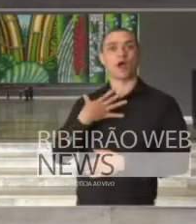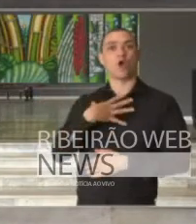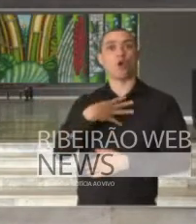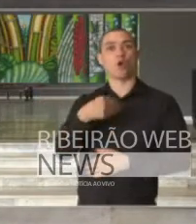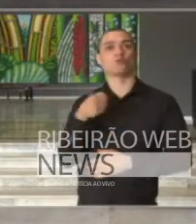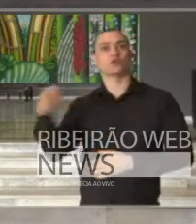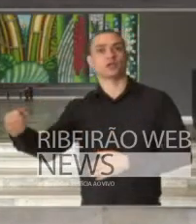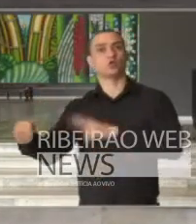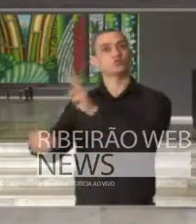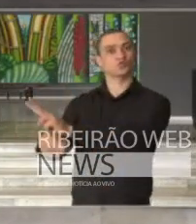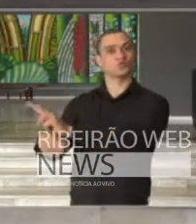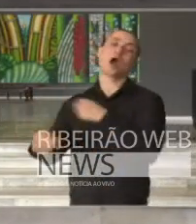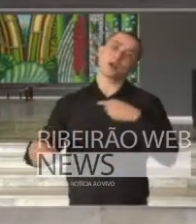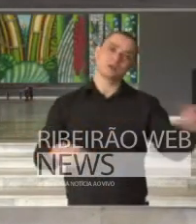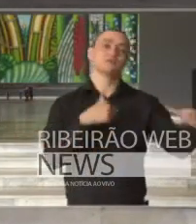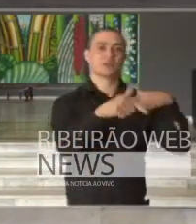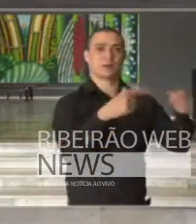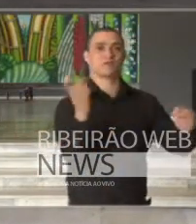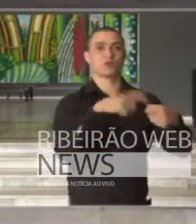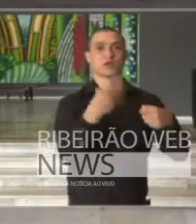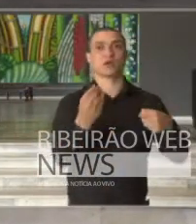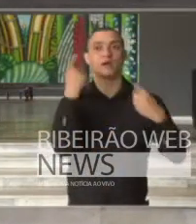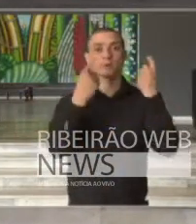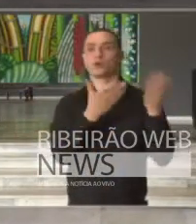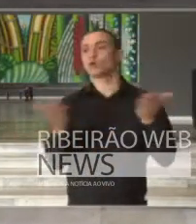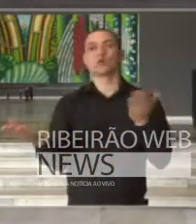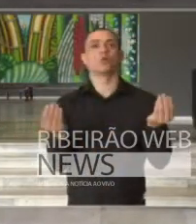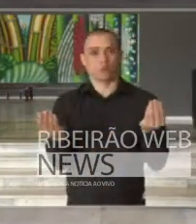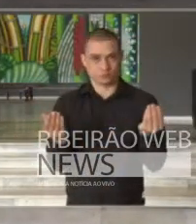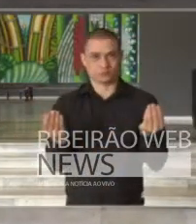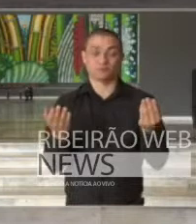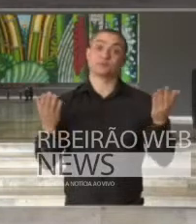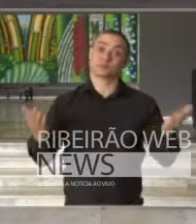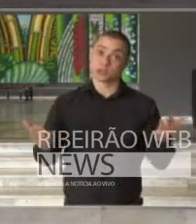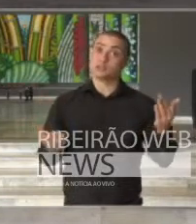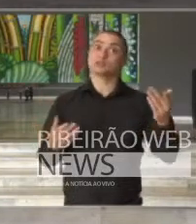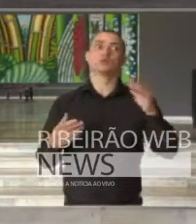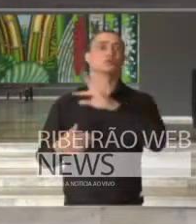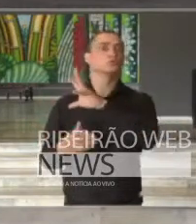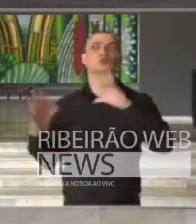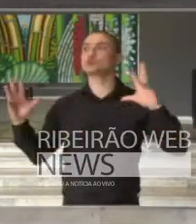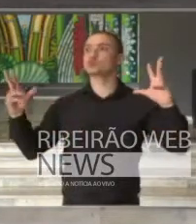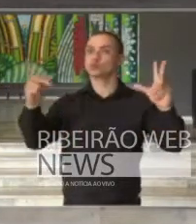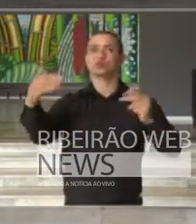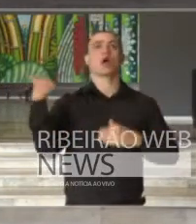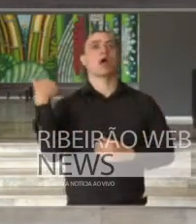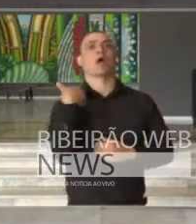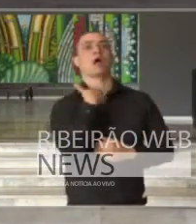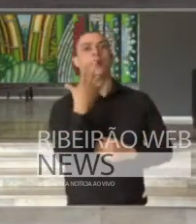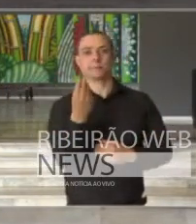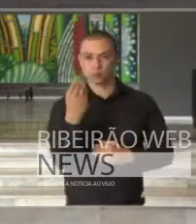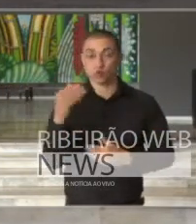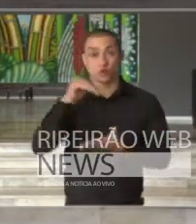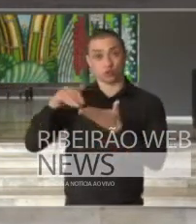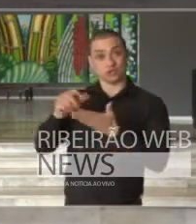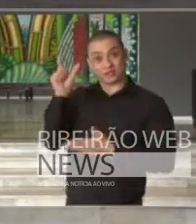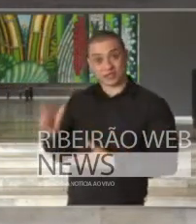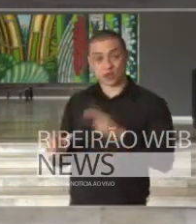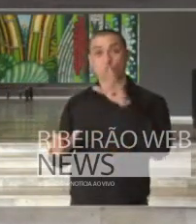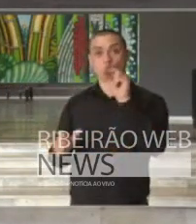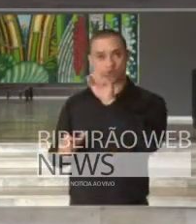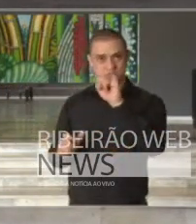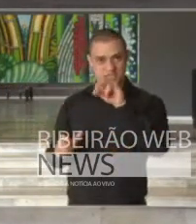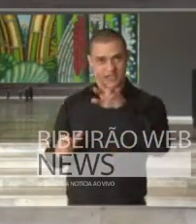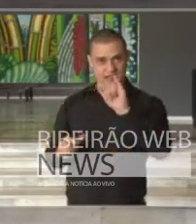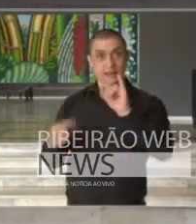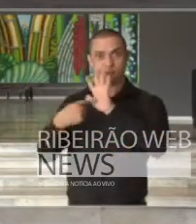eles tranquilamente possam reassumir as suas atividades. Então, foi uma demanda muito grande nesses 2 dias. O secretário Rocieli apresenta